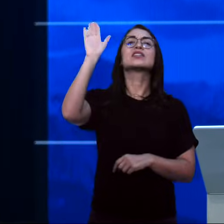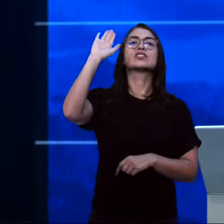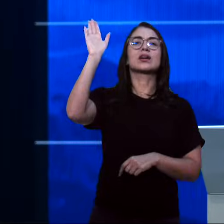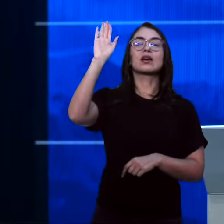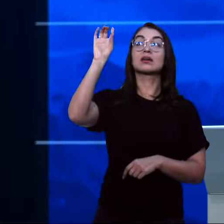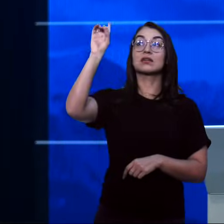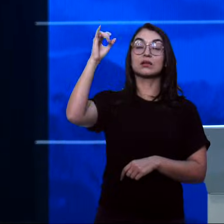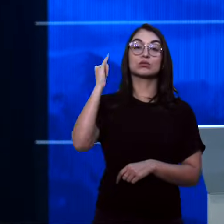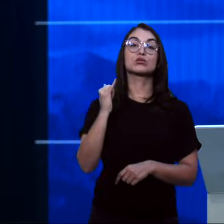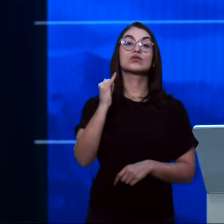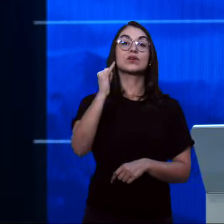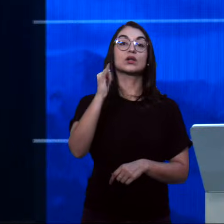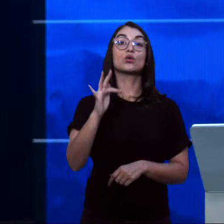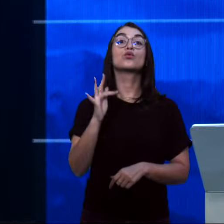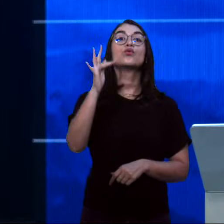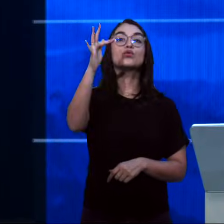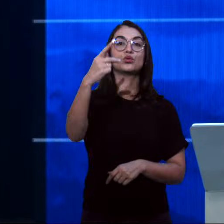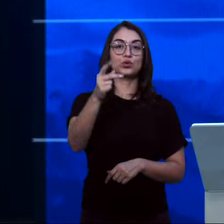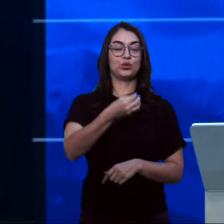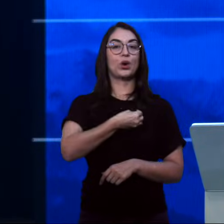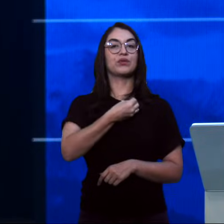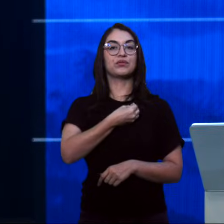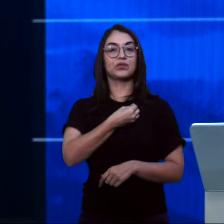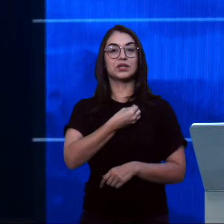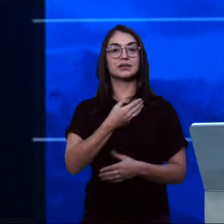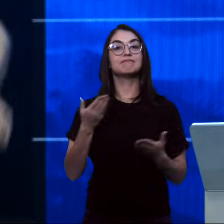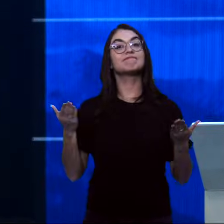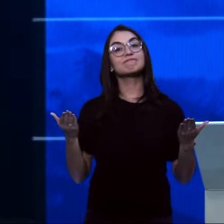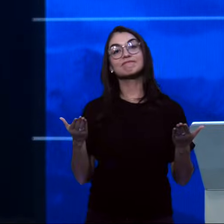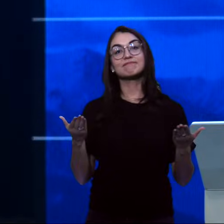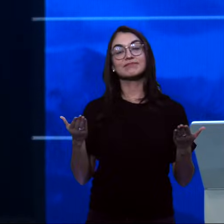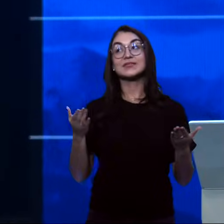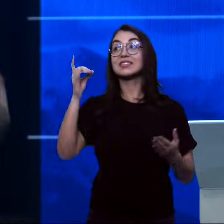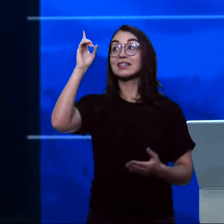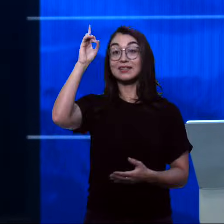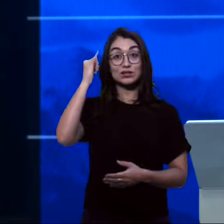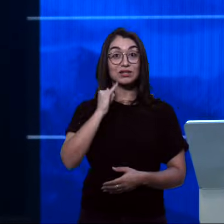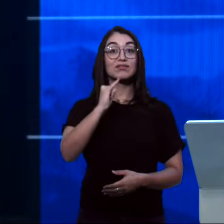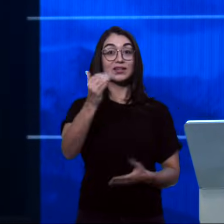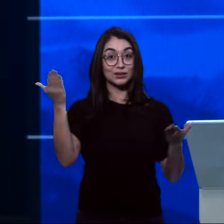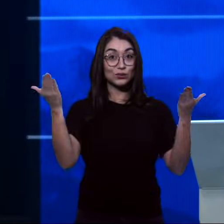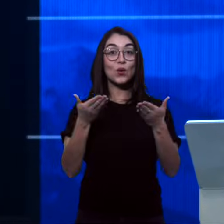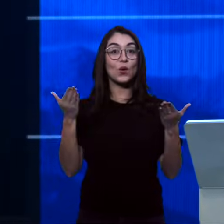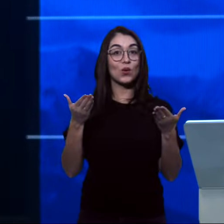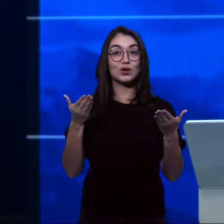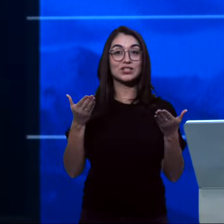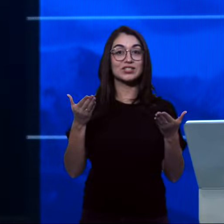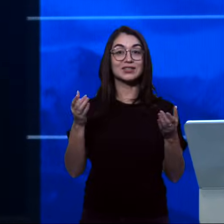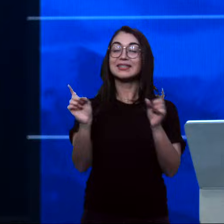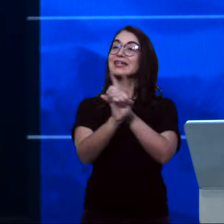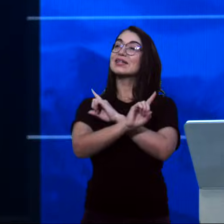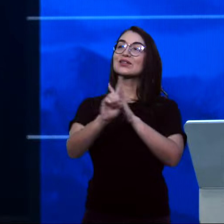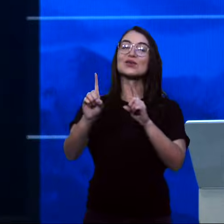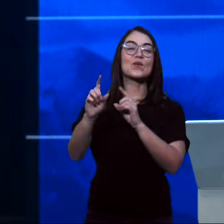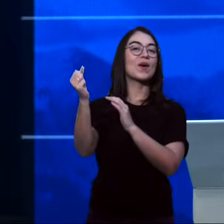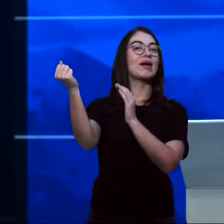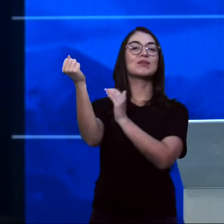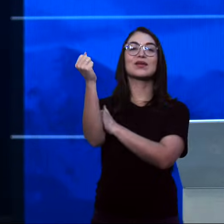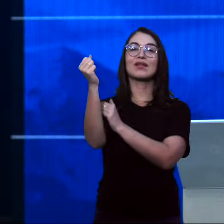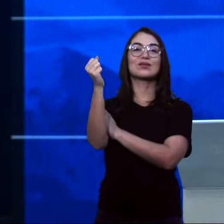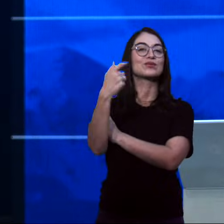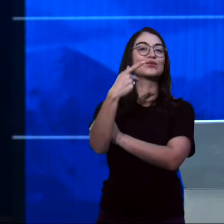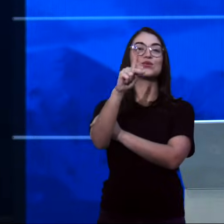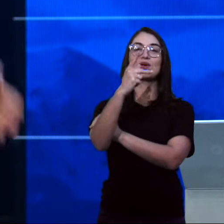palavra de Deus sobre o seu futuro? Deus está falando para você, não é por força, nem violência, mas é pelo meu